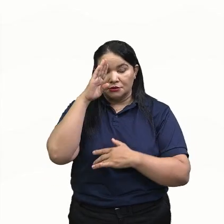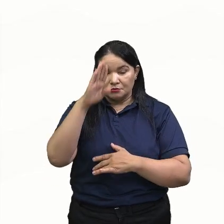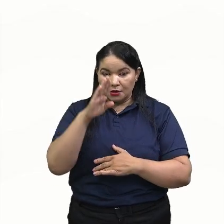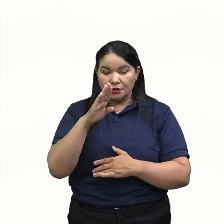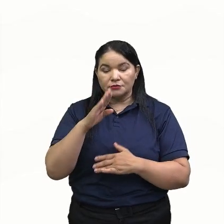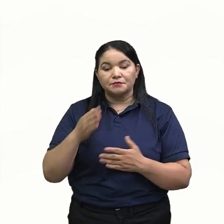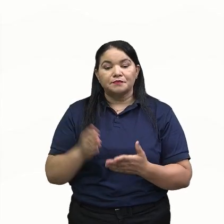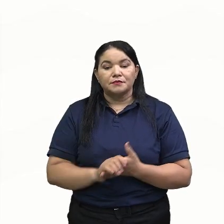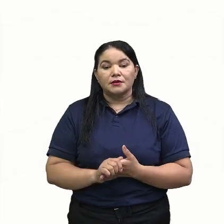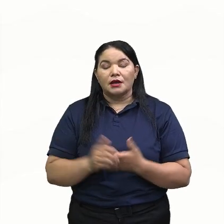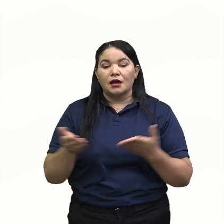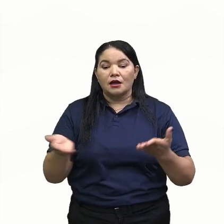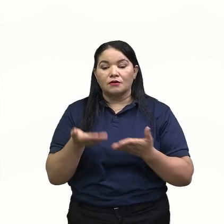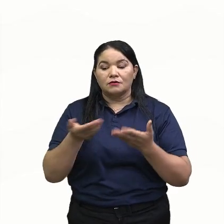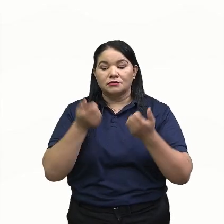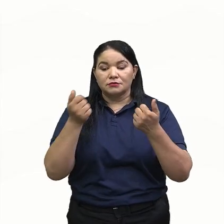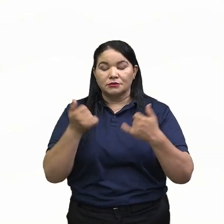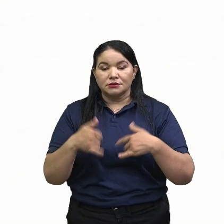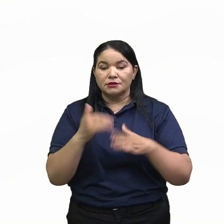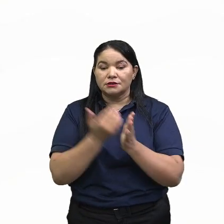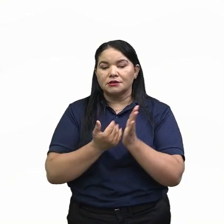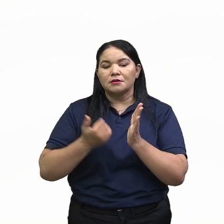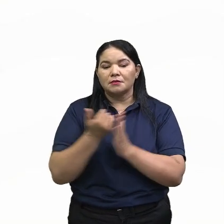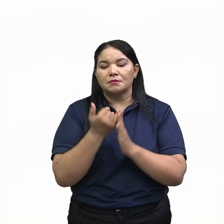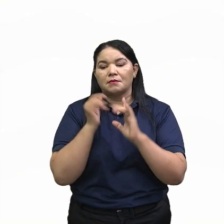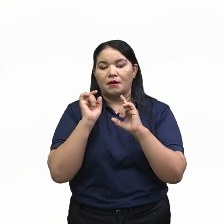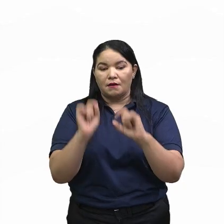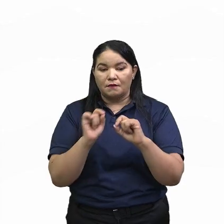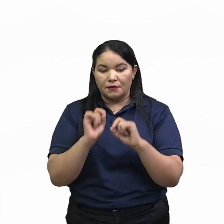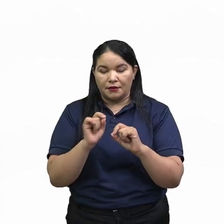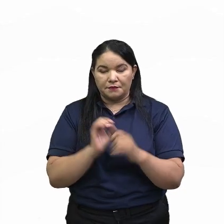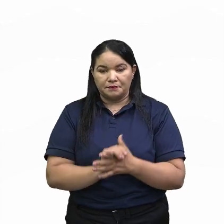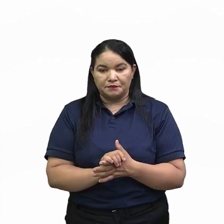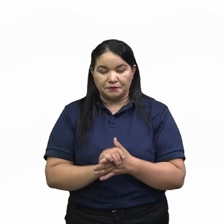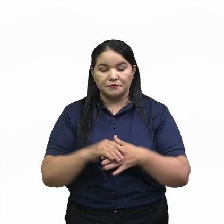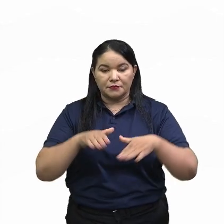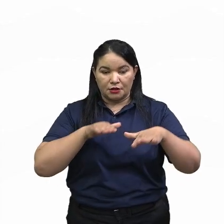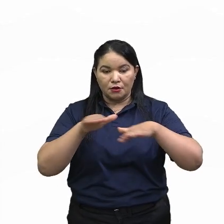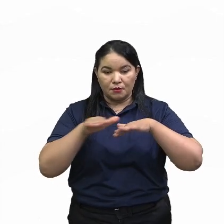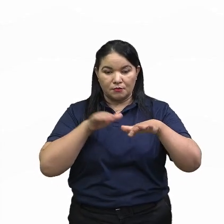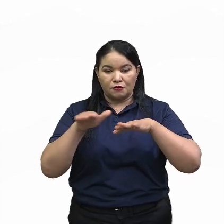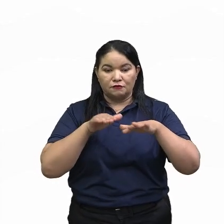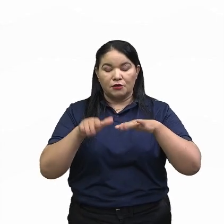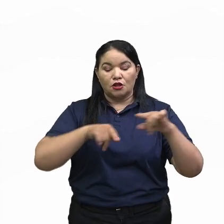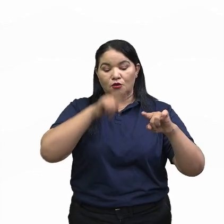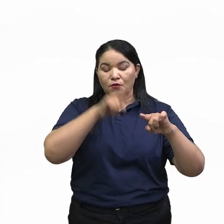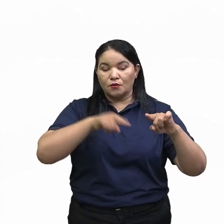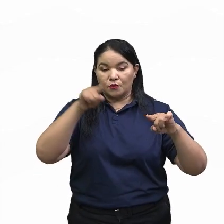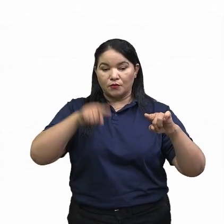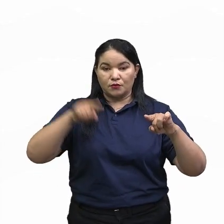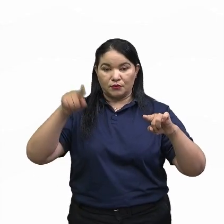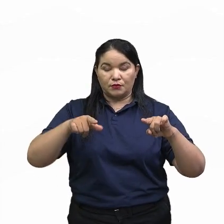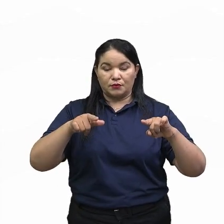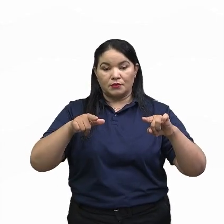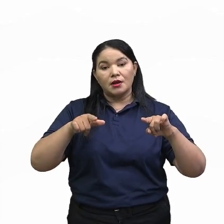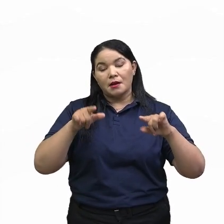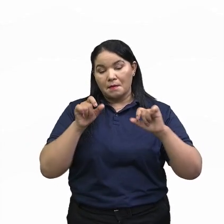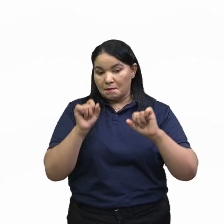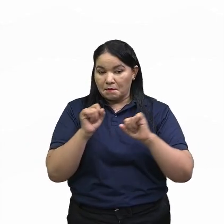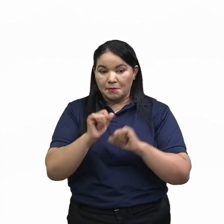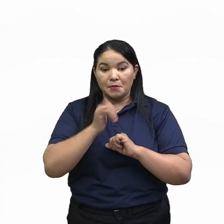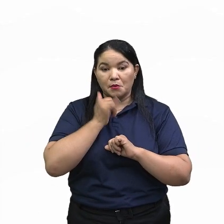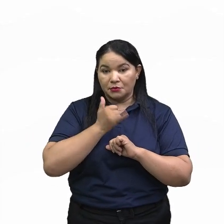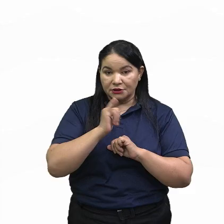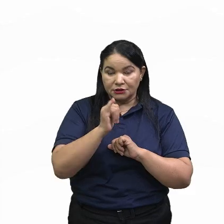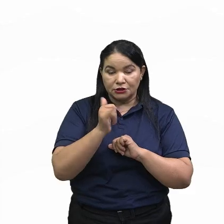onda, nós vamos ver o seguinte, olha só. Pelo movimento ondulatório, a energia pode ser transferida de